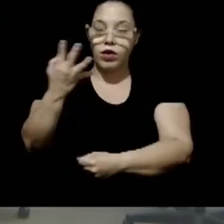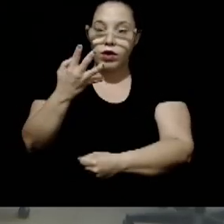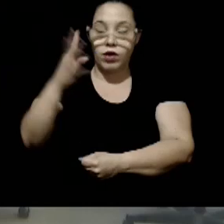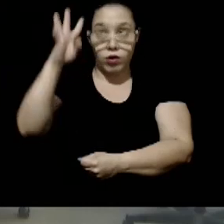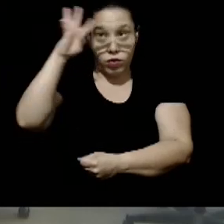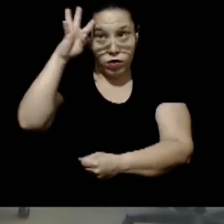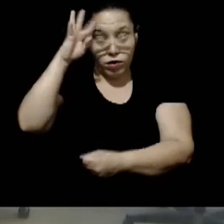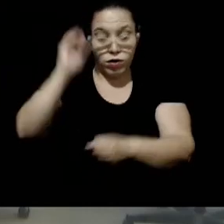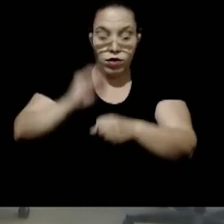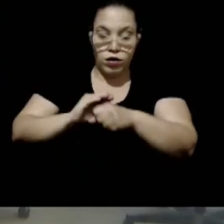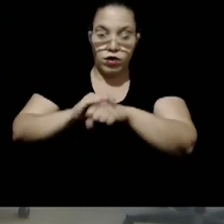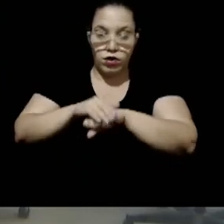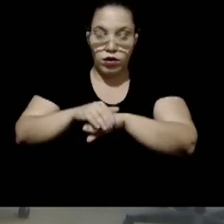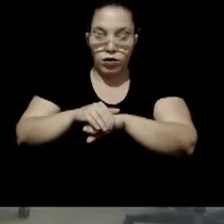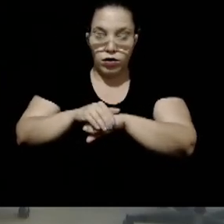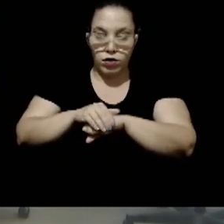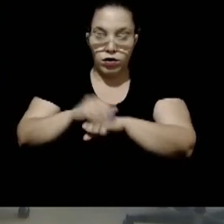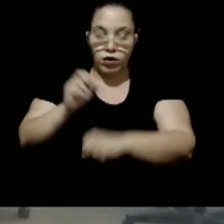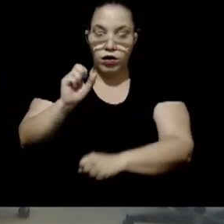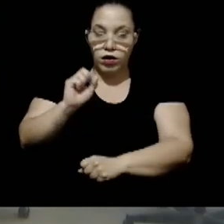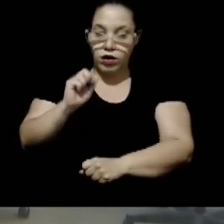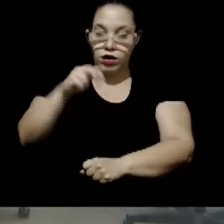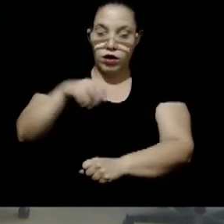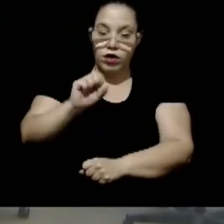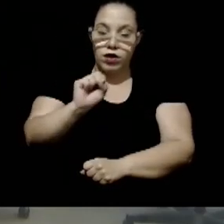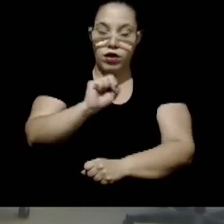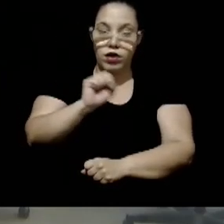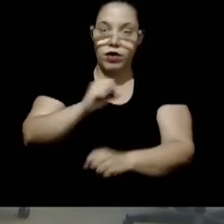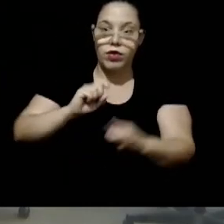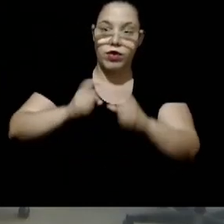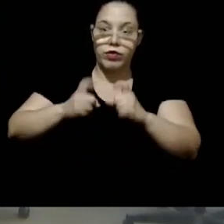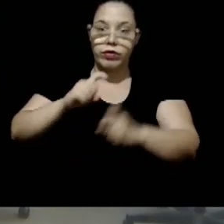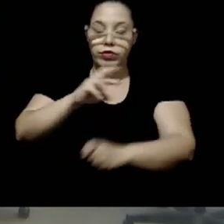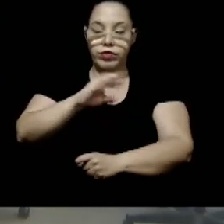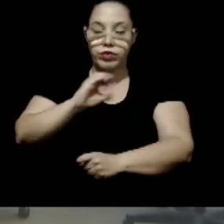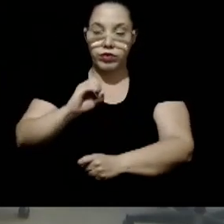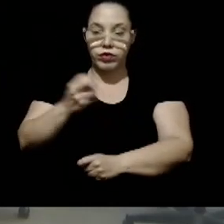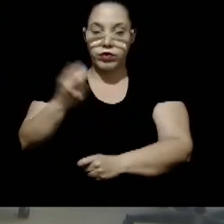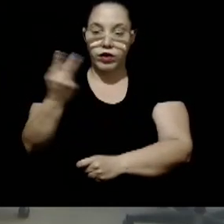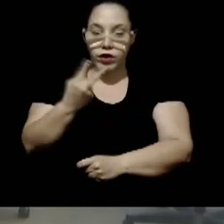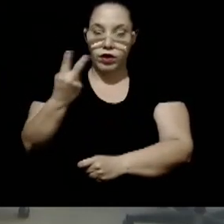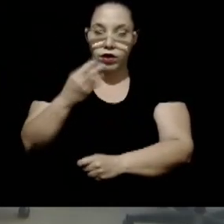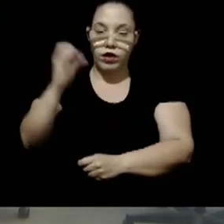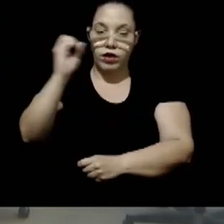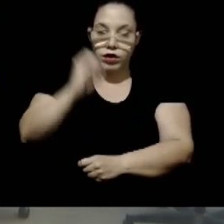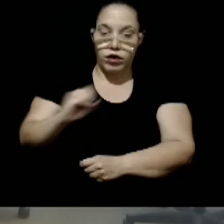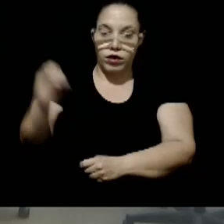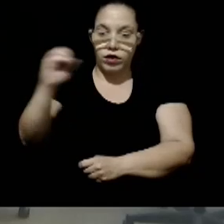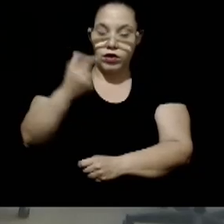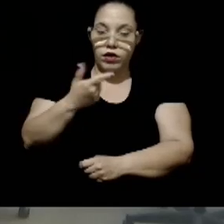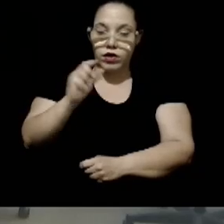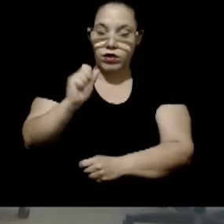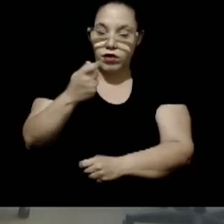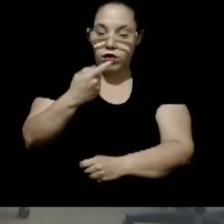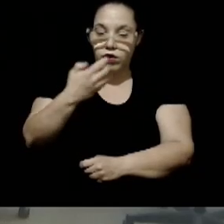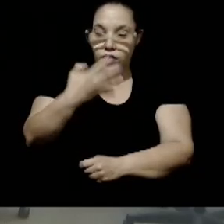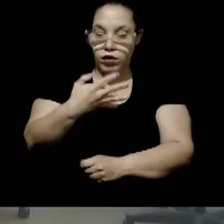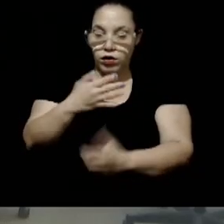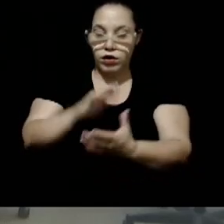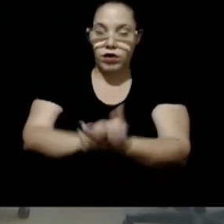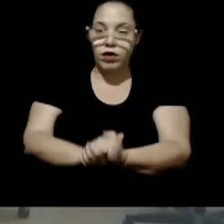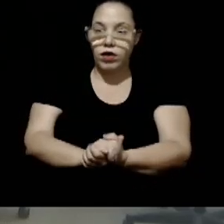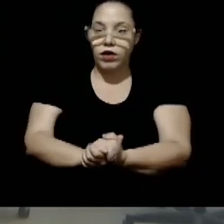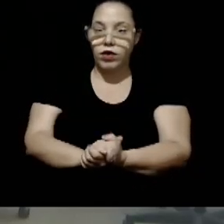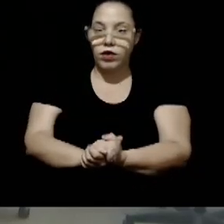48ª reunião ordinária dia 2 de outubro de 2024 aquele Boa noite muito especial